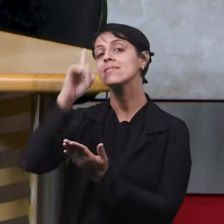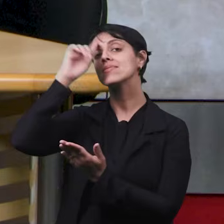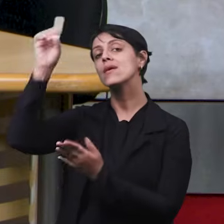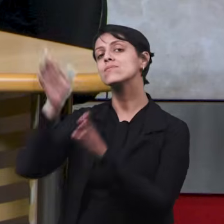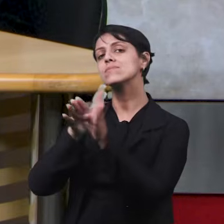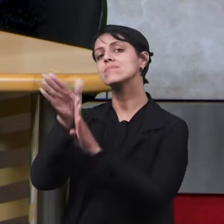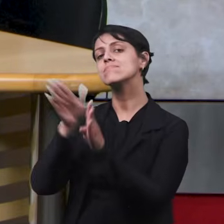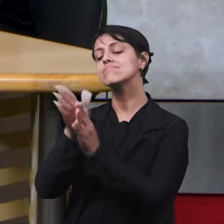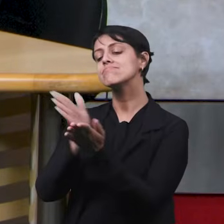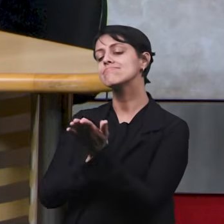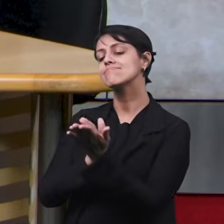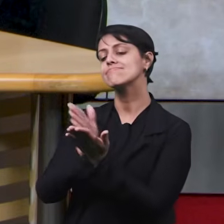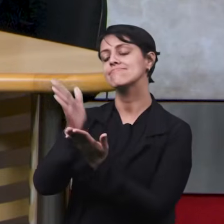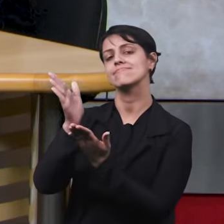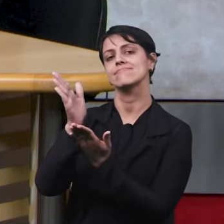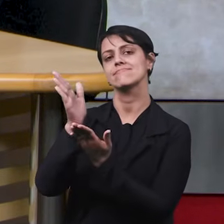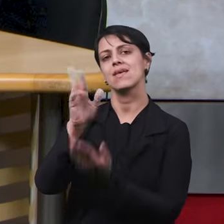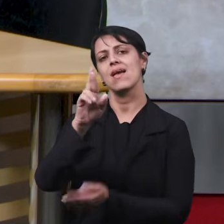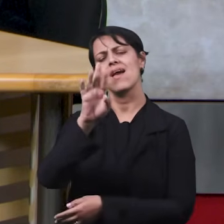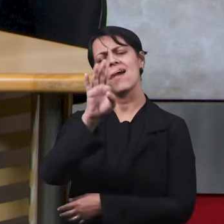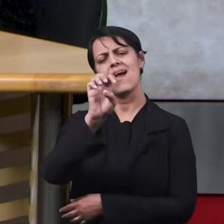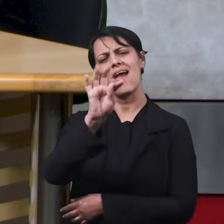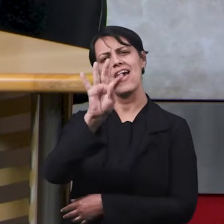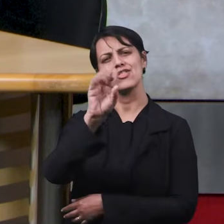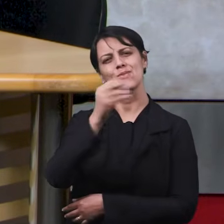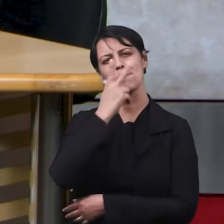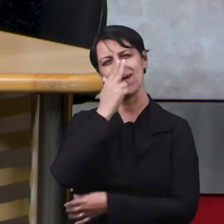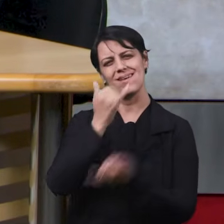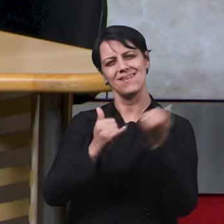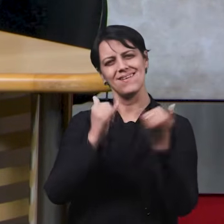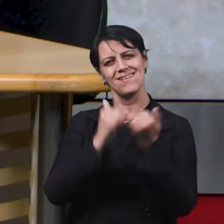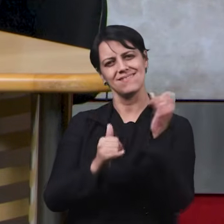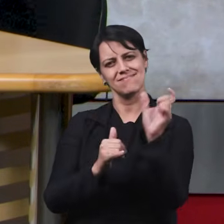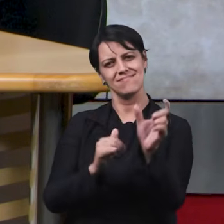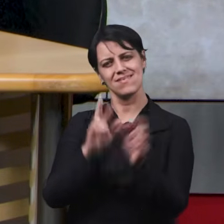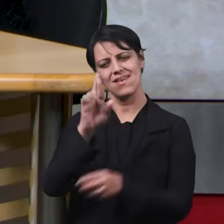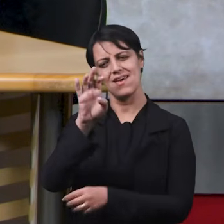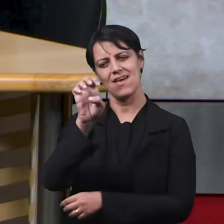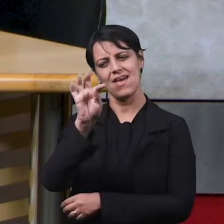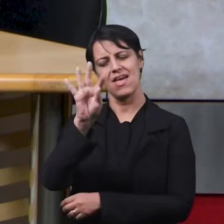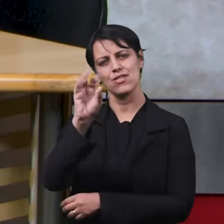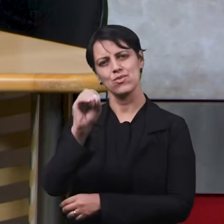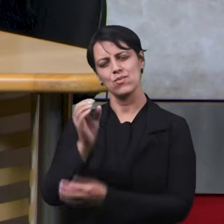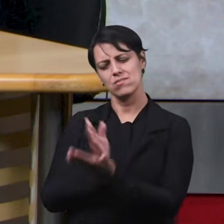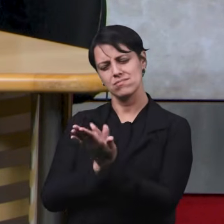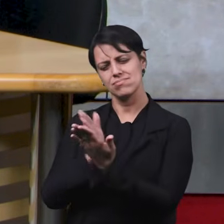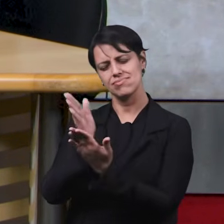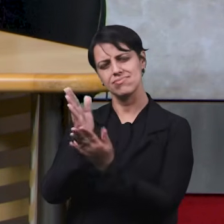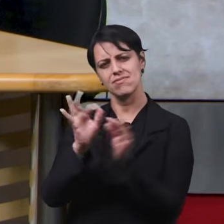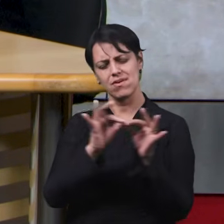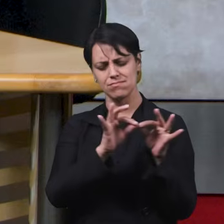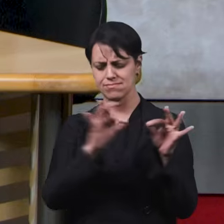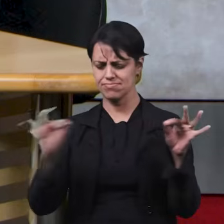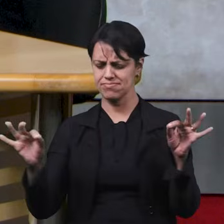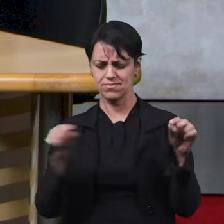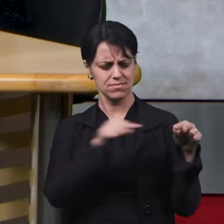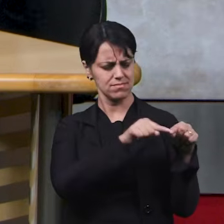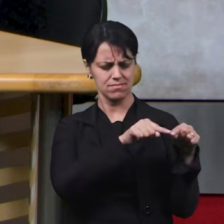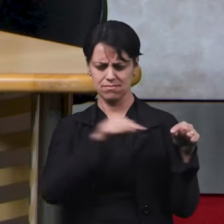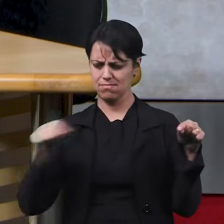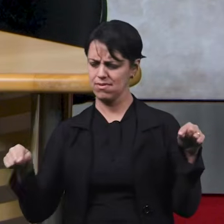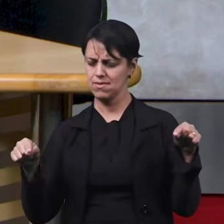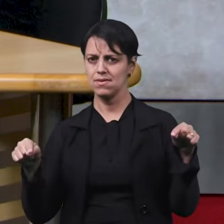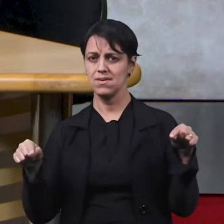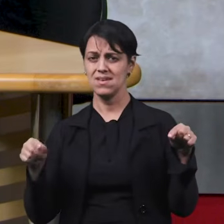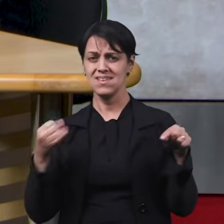A própria palavra retidão nos faz lembrar de reta, né, pastor Fábio? Reta é um caminho mais curto de um ponto ao outro. Uhum.